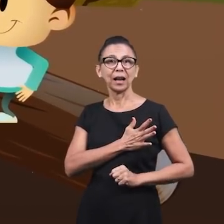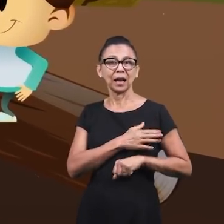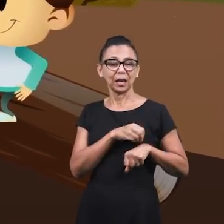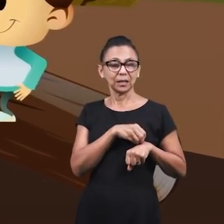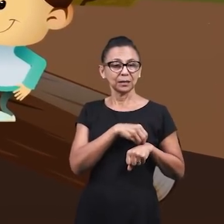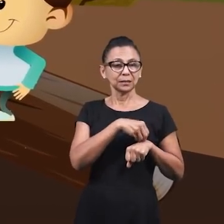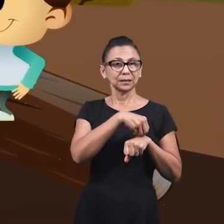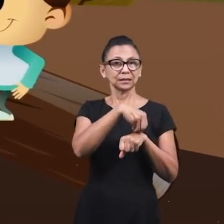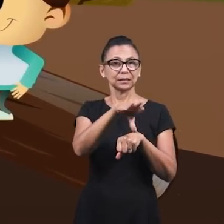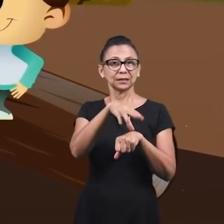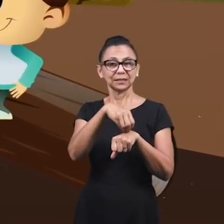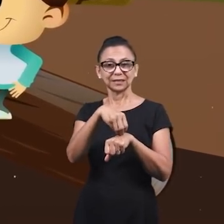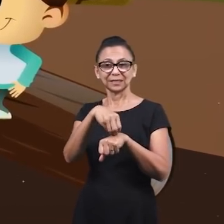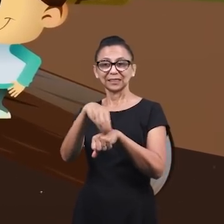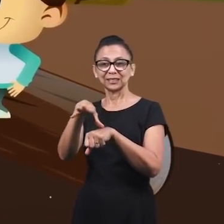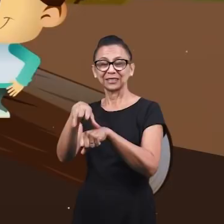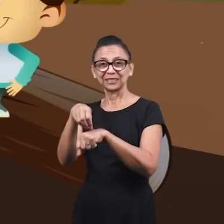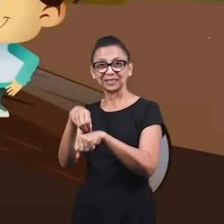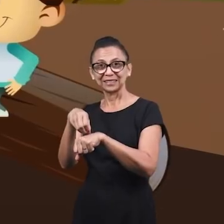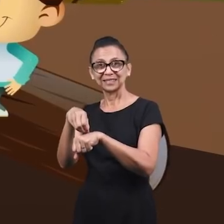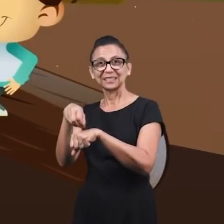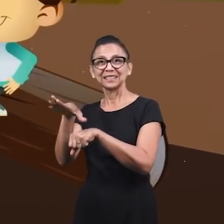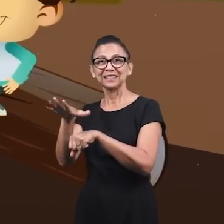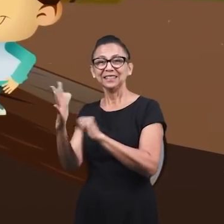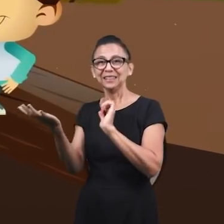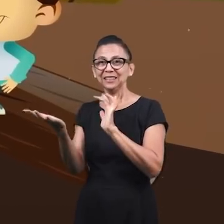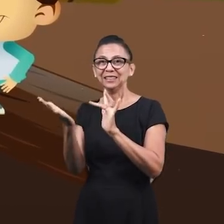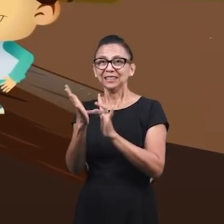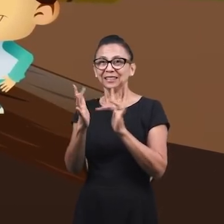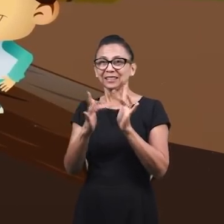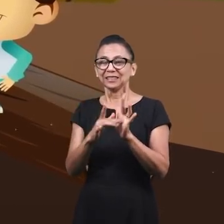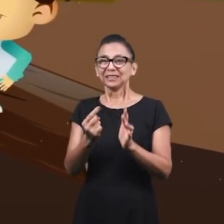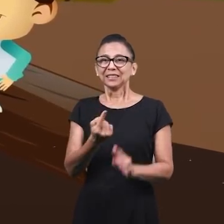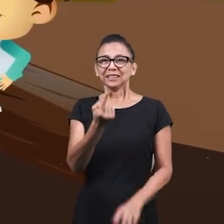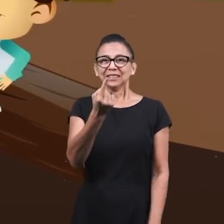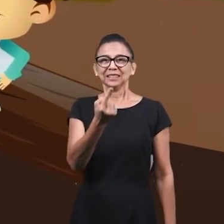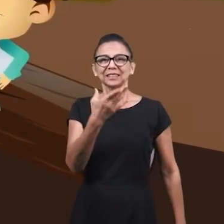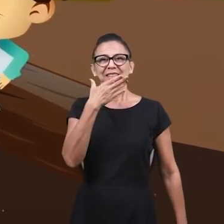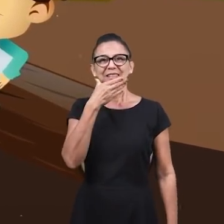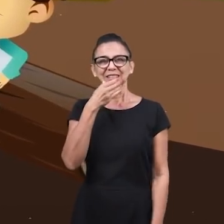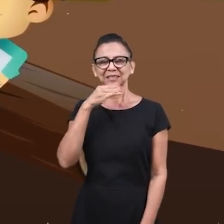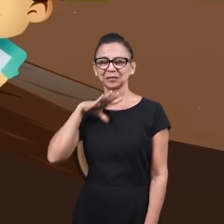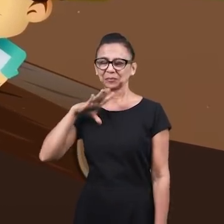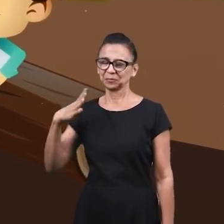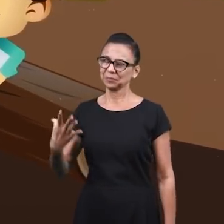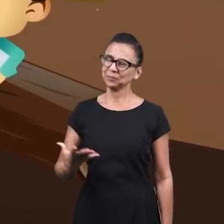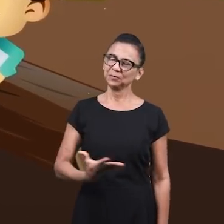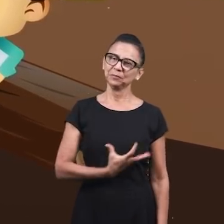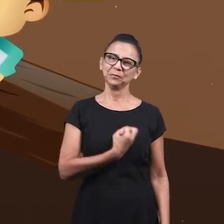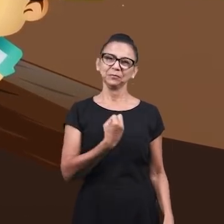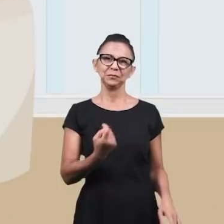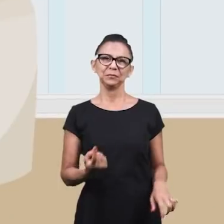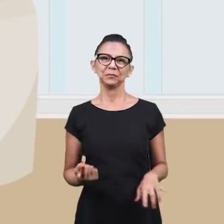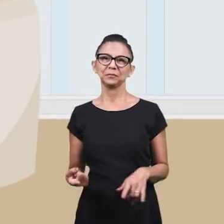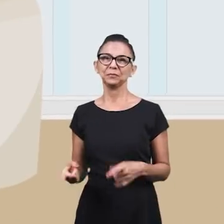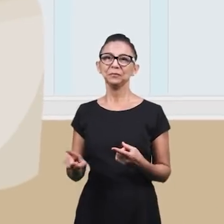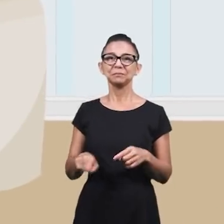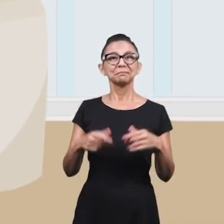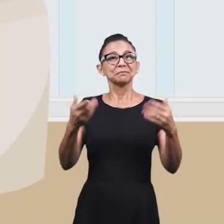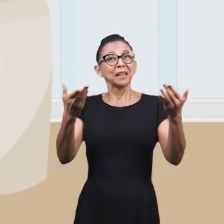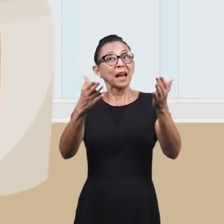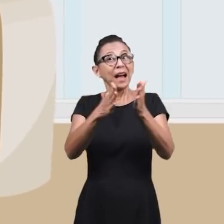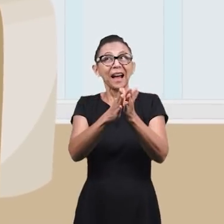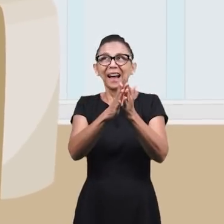as pessoas que só Jesus é a salvação.